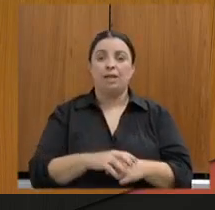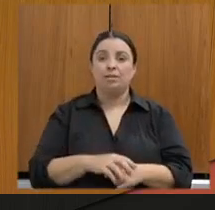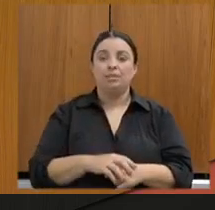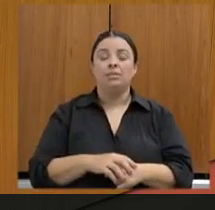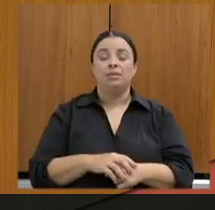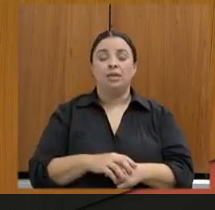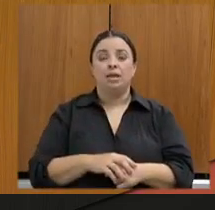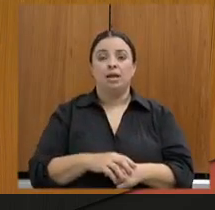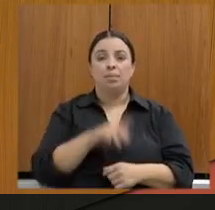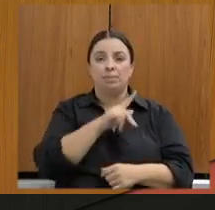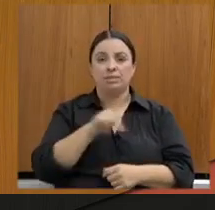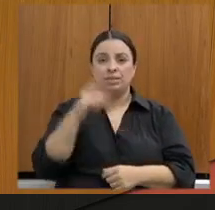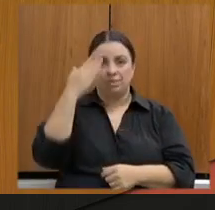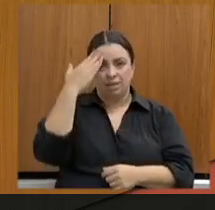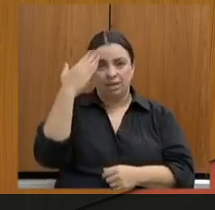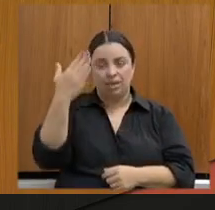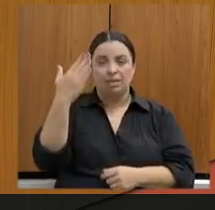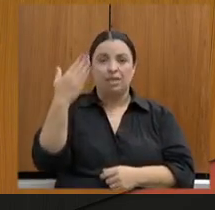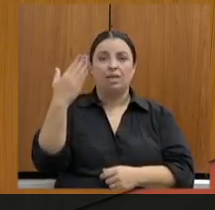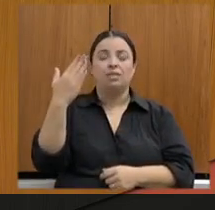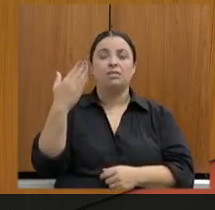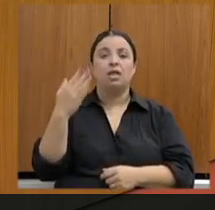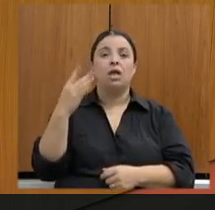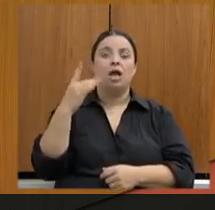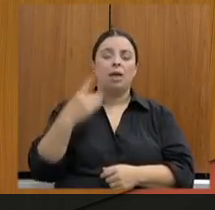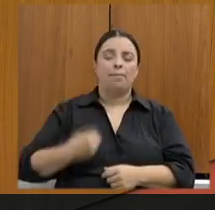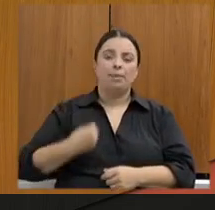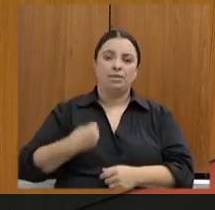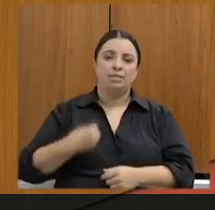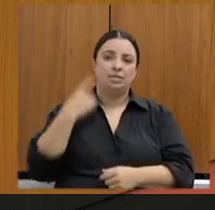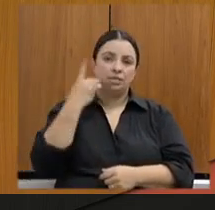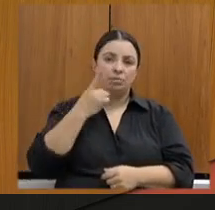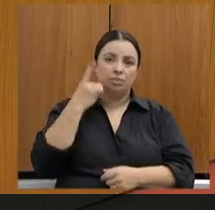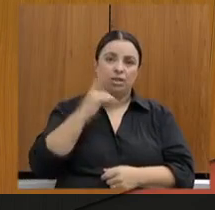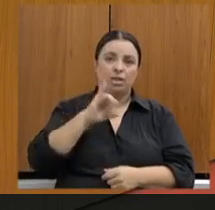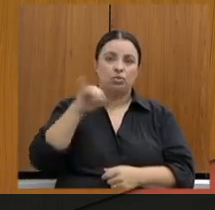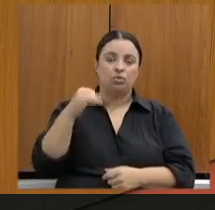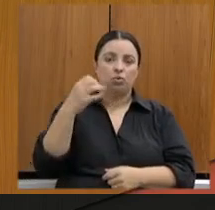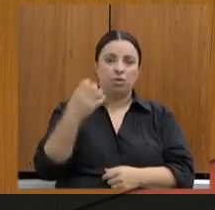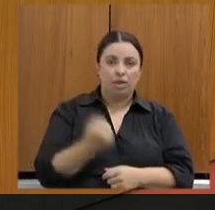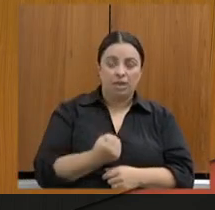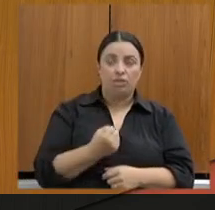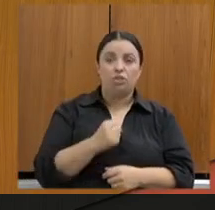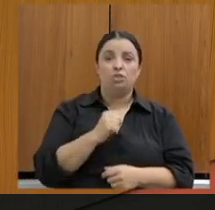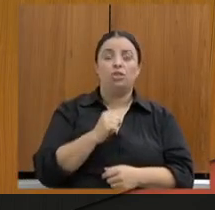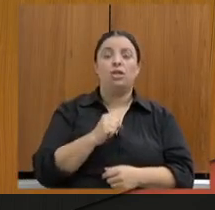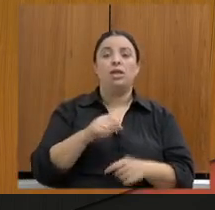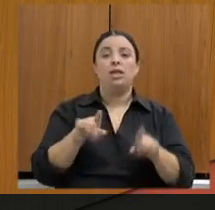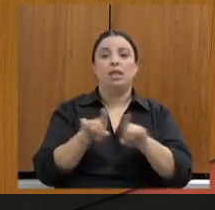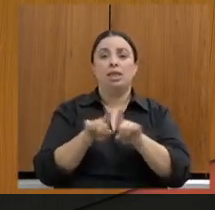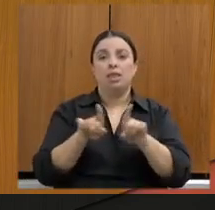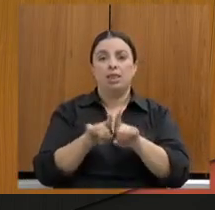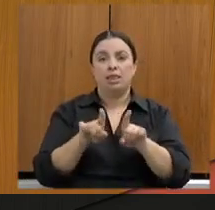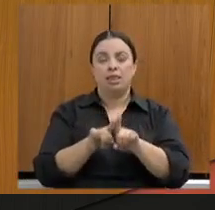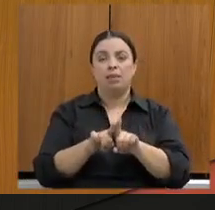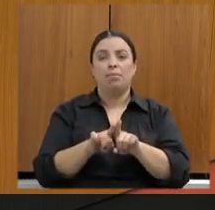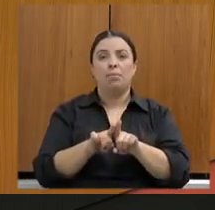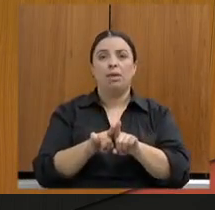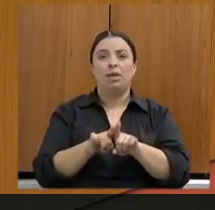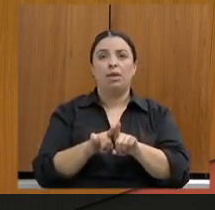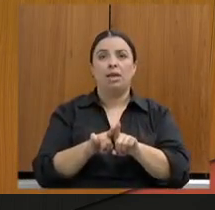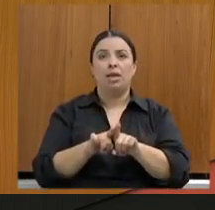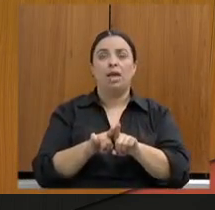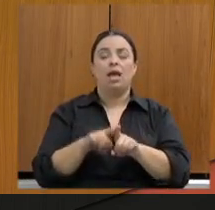agradece a presença também que desde o início dos trabalhos o deputado João Leite e também da deputada e vice presidente dessa comissão